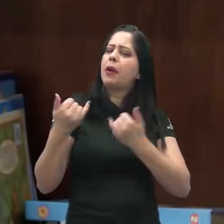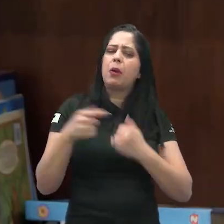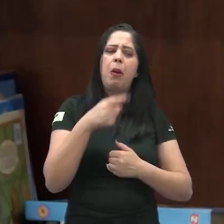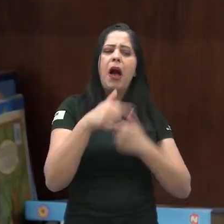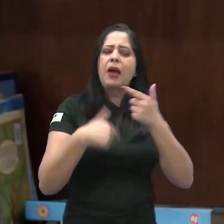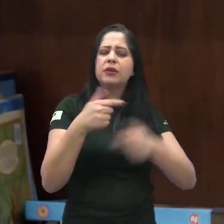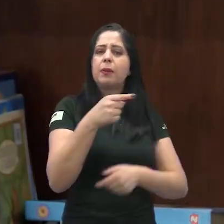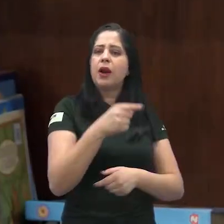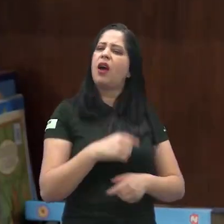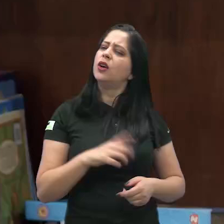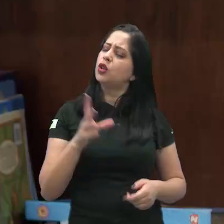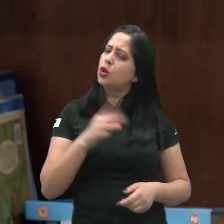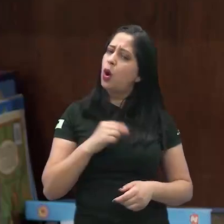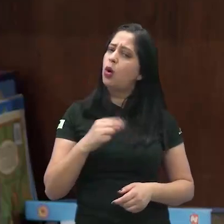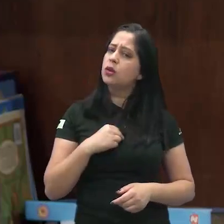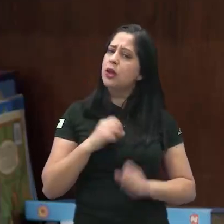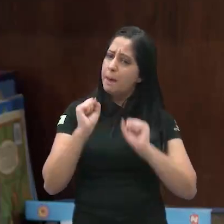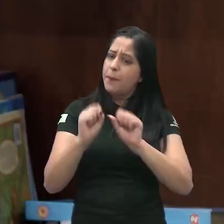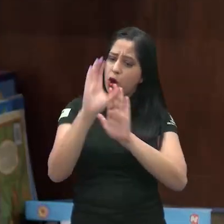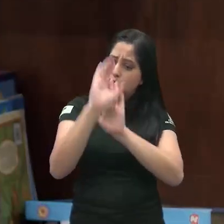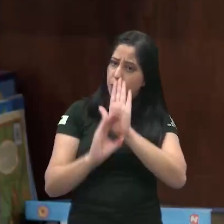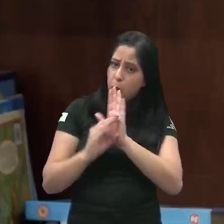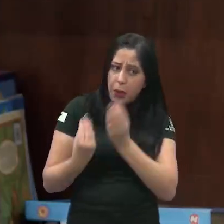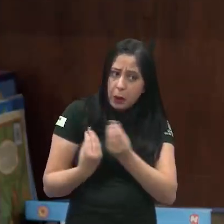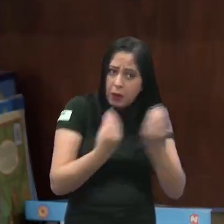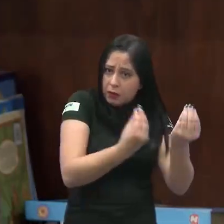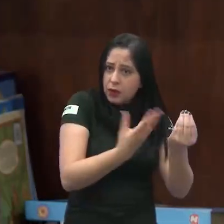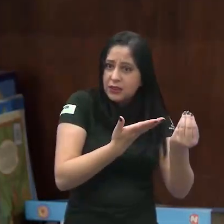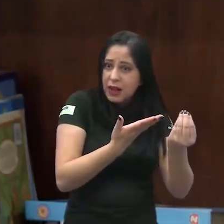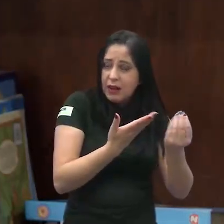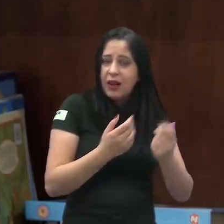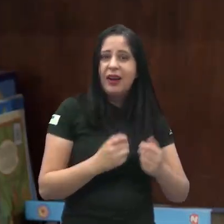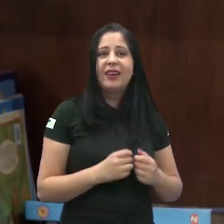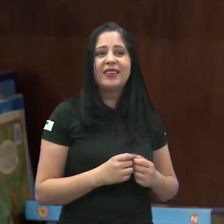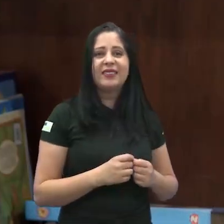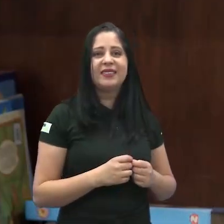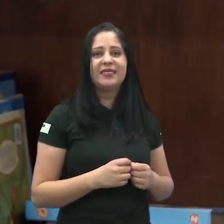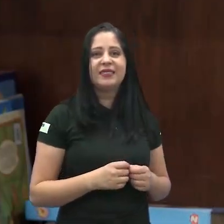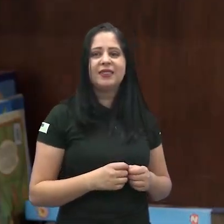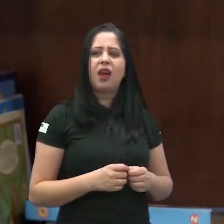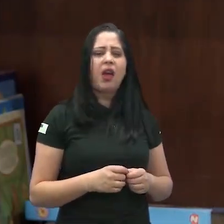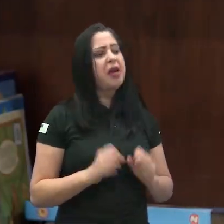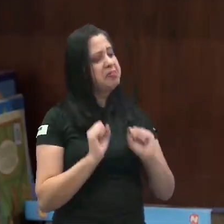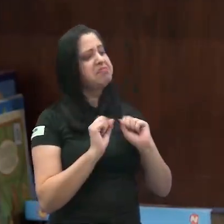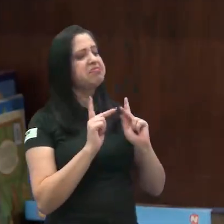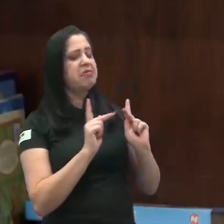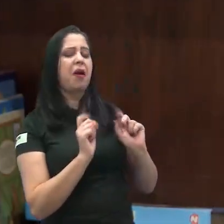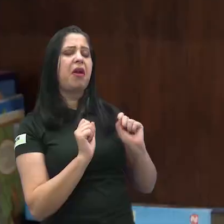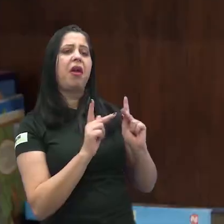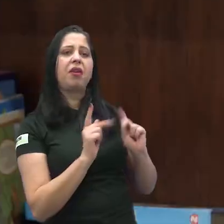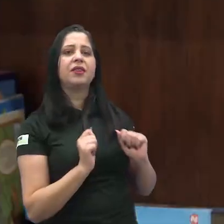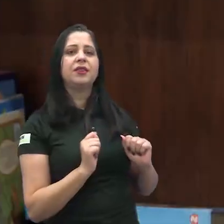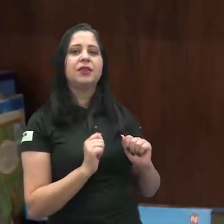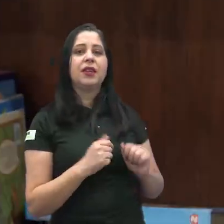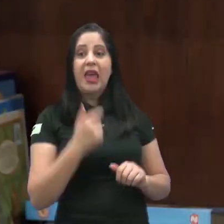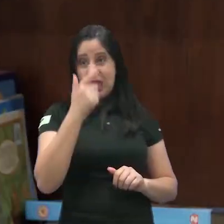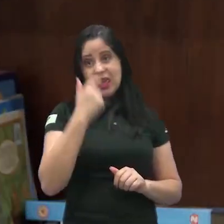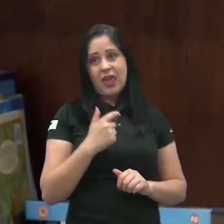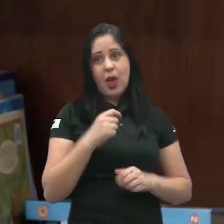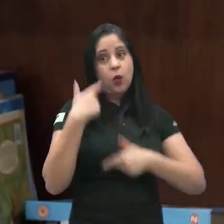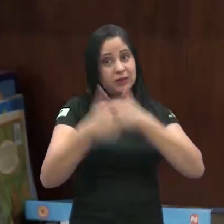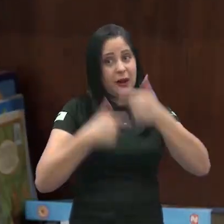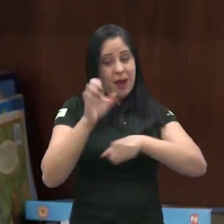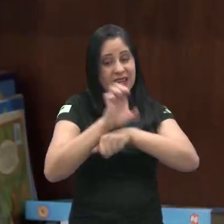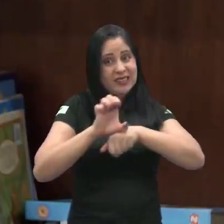no Éden Lar. Eu falei para ela, nossa, você poderia levar um currículo meu lá, né? E ela falou, eu levo. E eu estava como estagiária